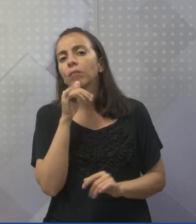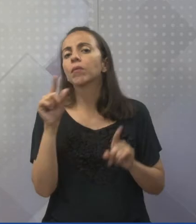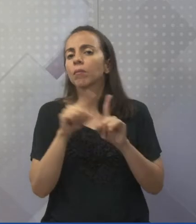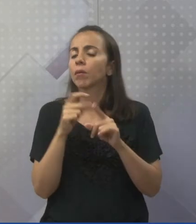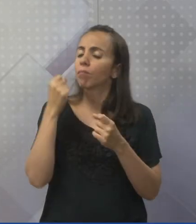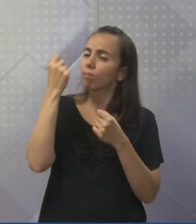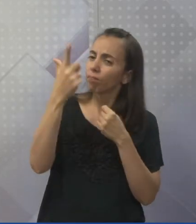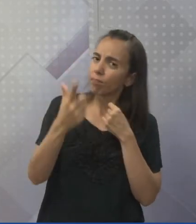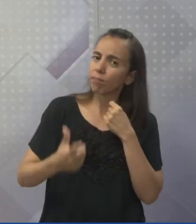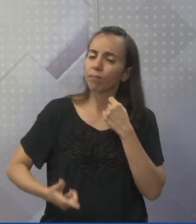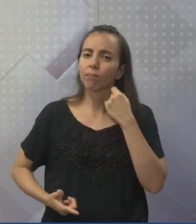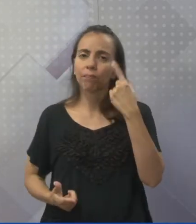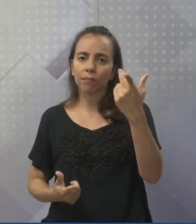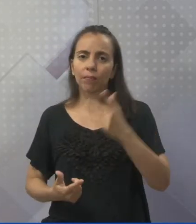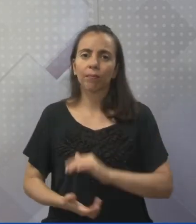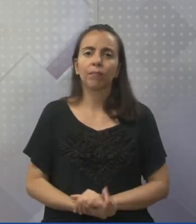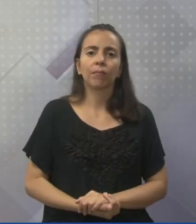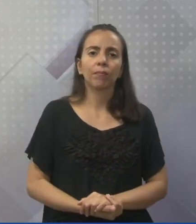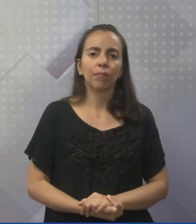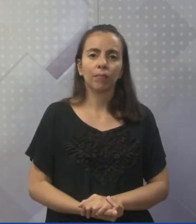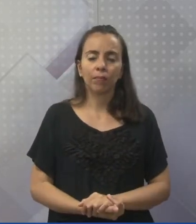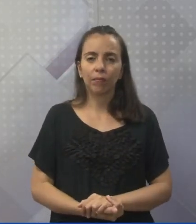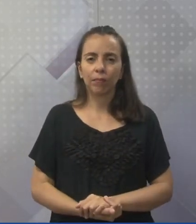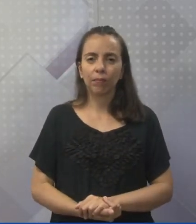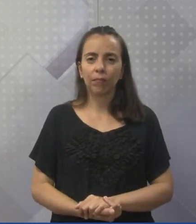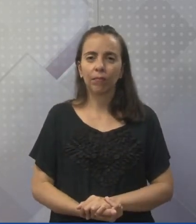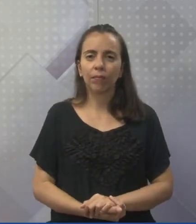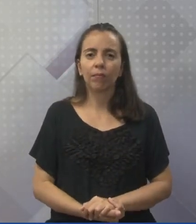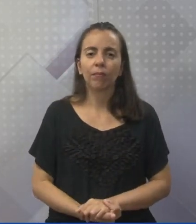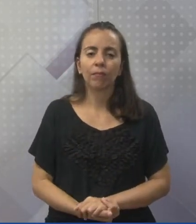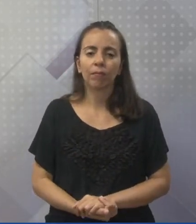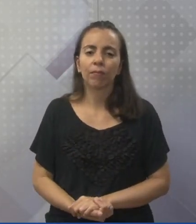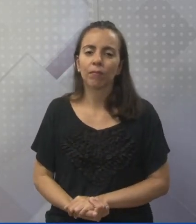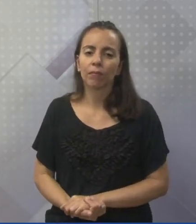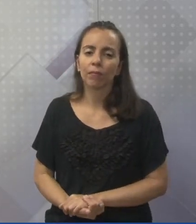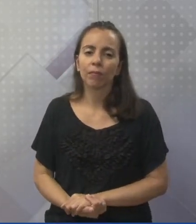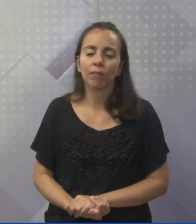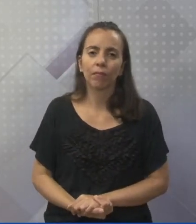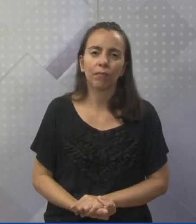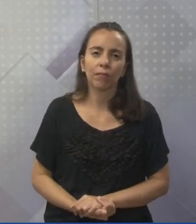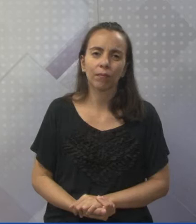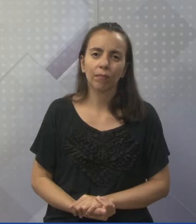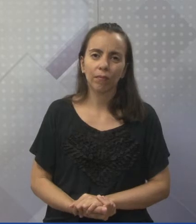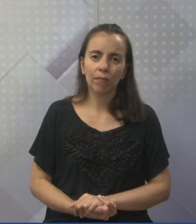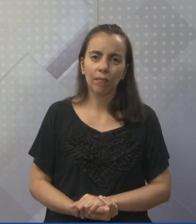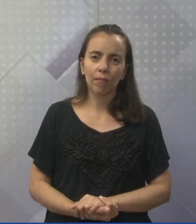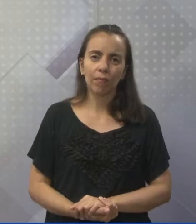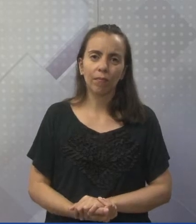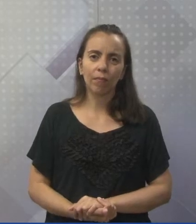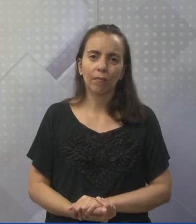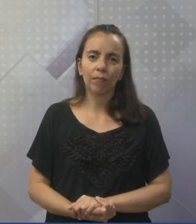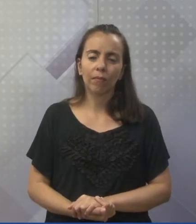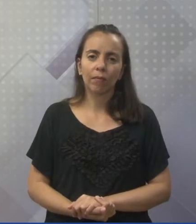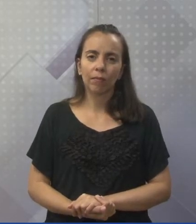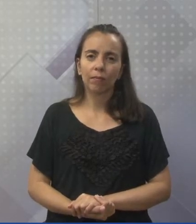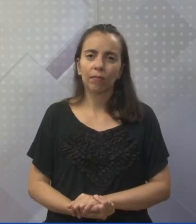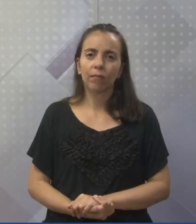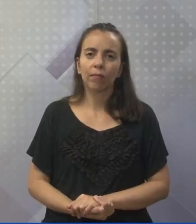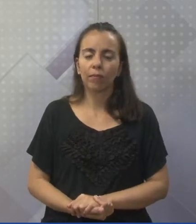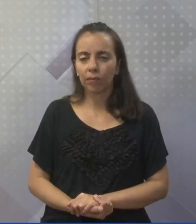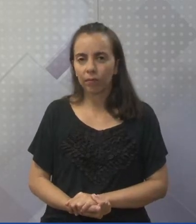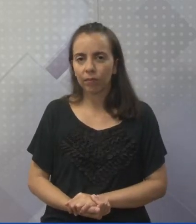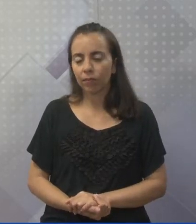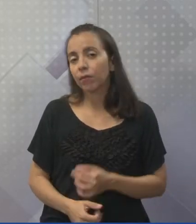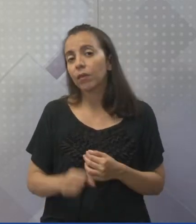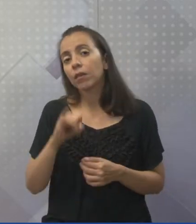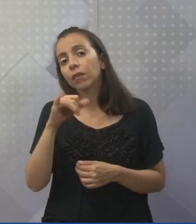hipotética. If she were an older woman, maybe she would change her mind about it. Se